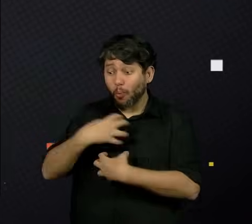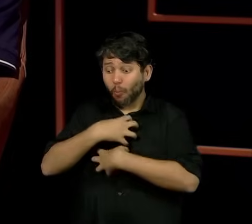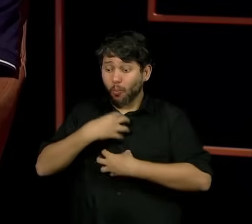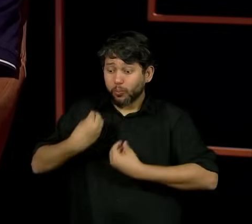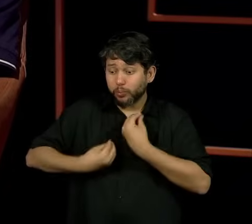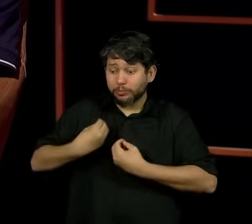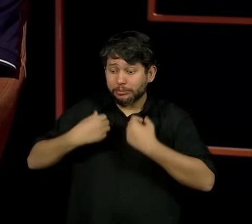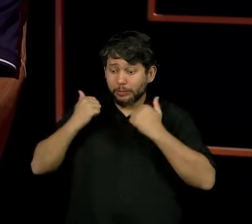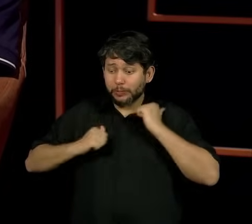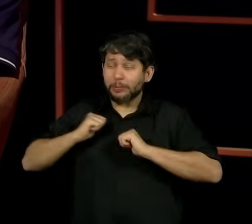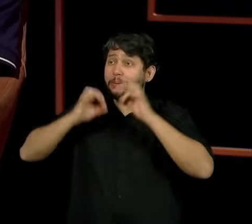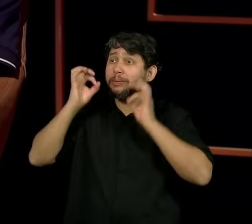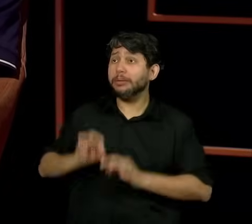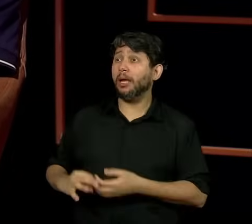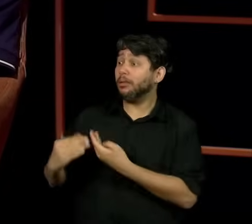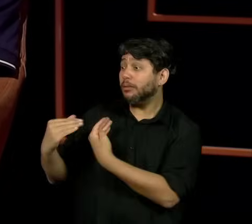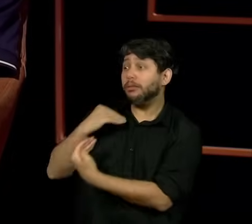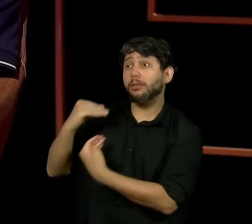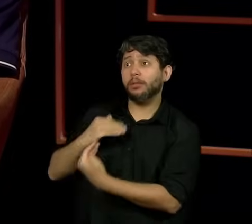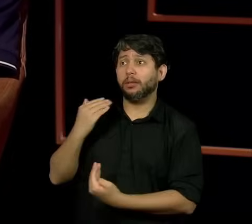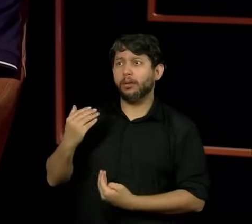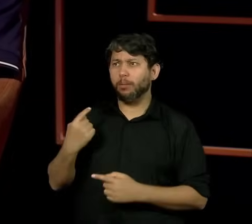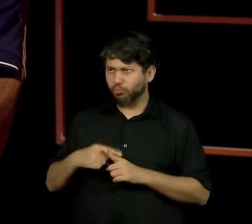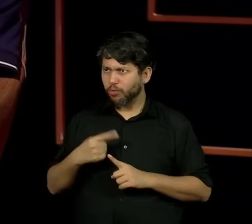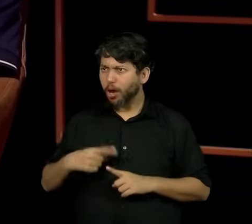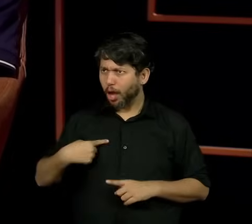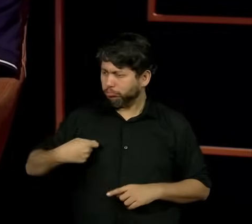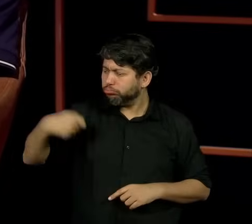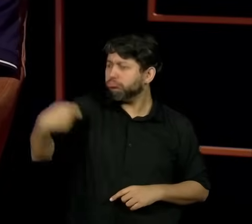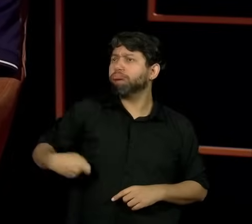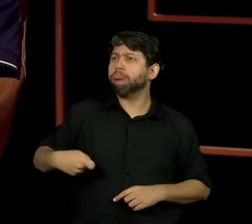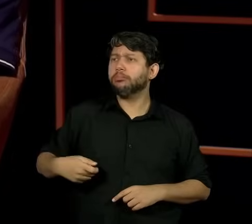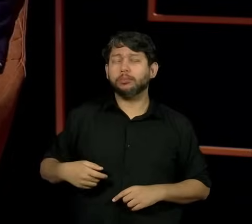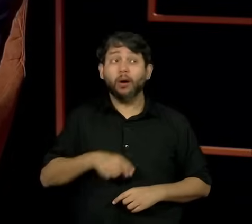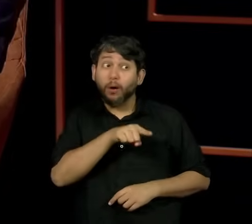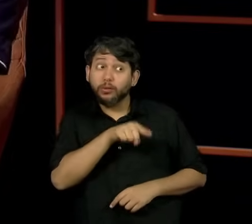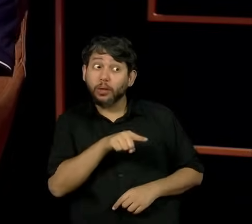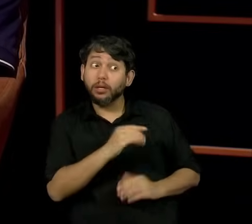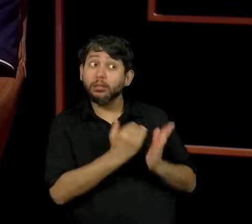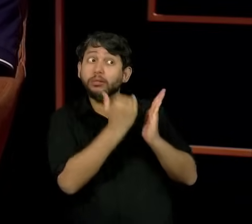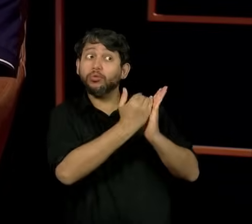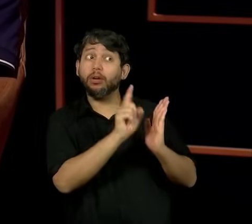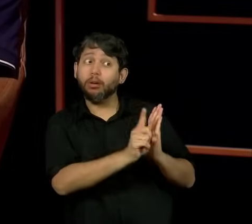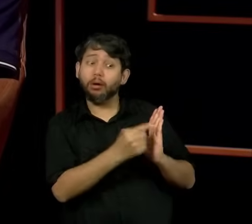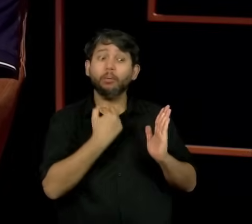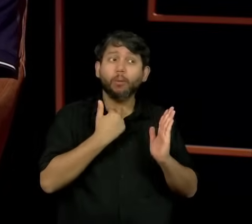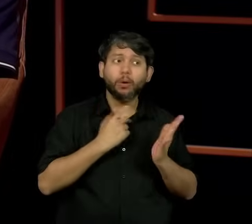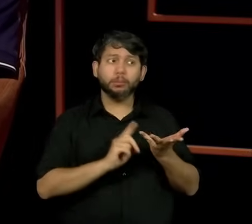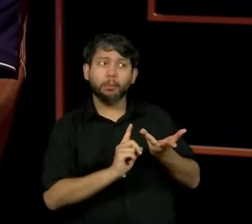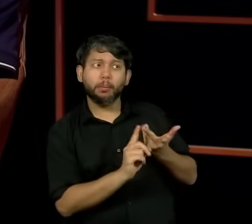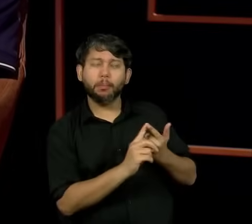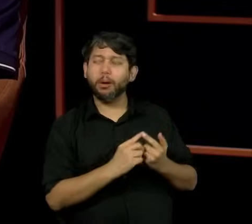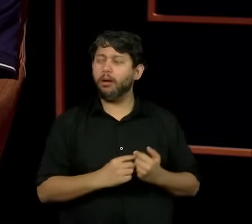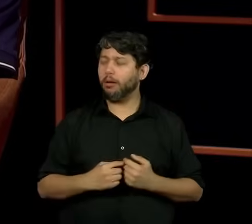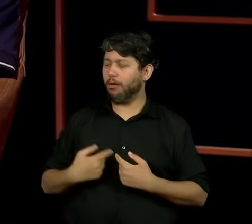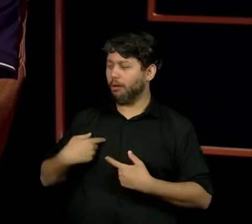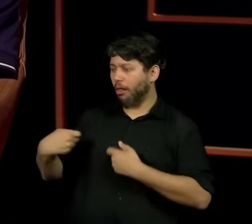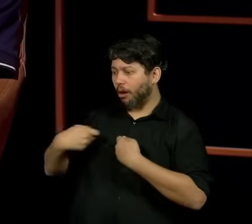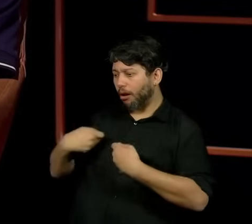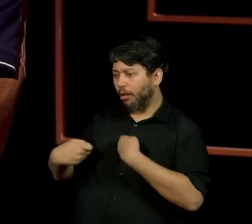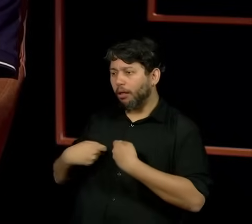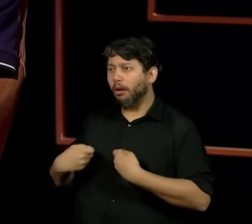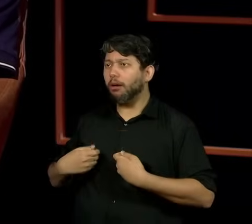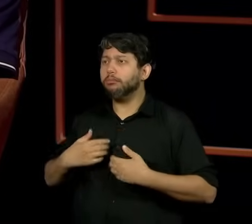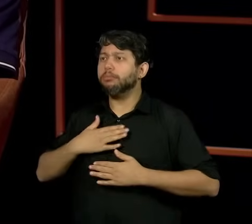porque eles não me davam mole. Já que aqui você está exagerando, aqui não é, tal. Aí eu me lembrava de